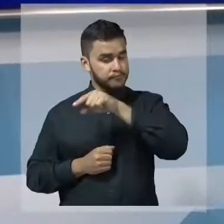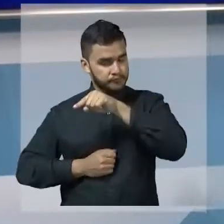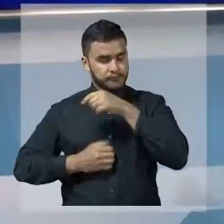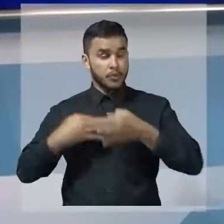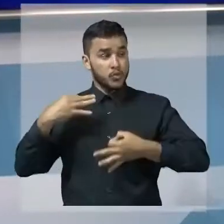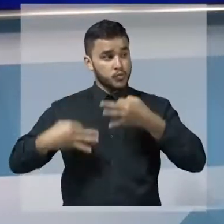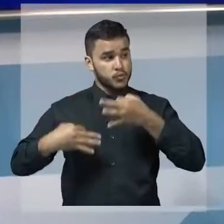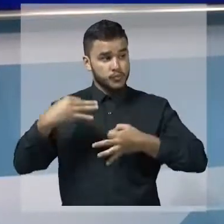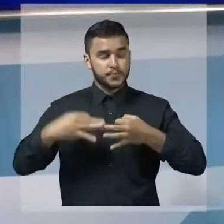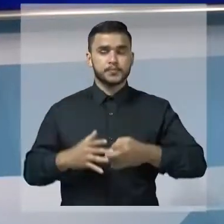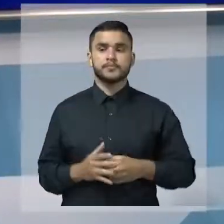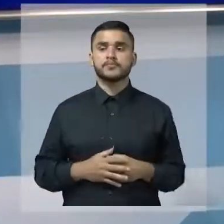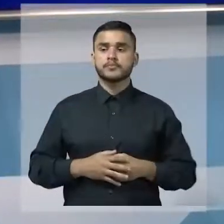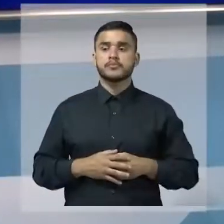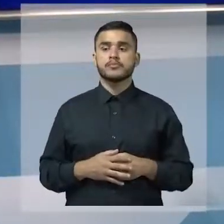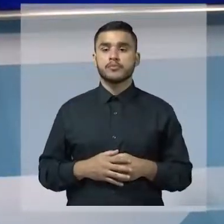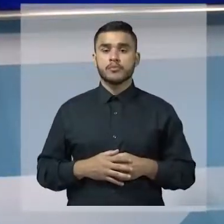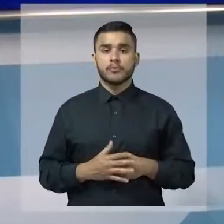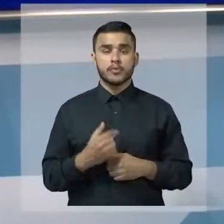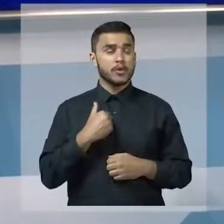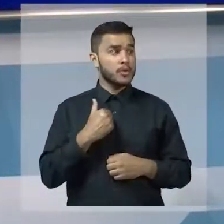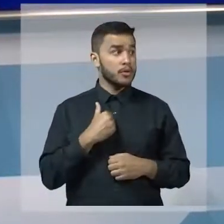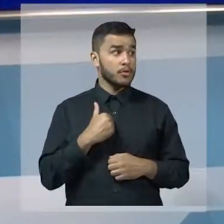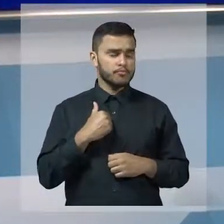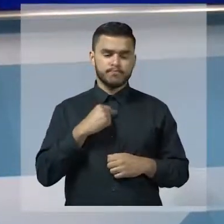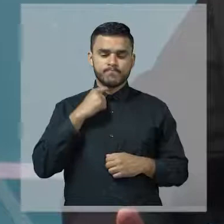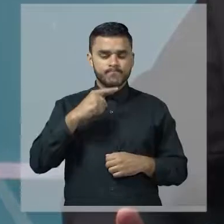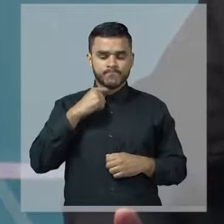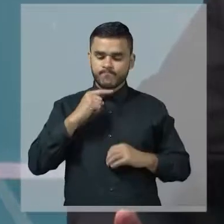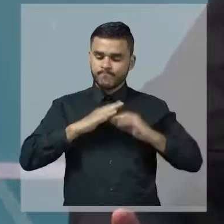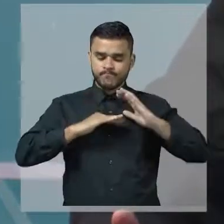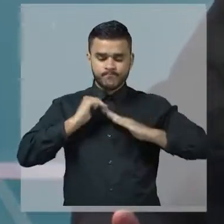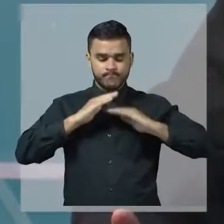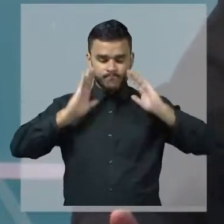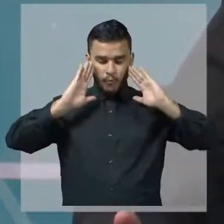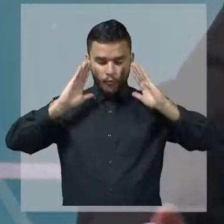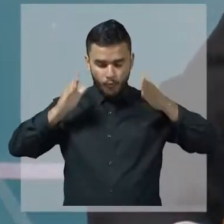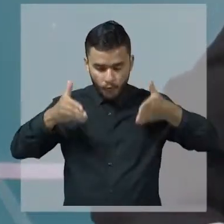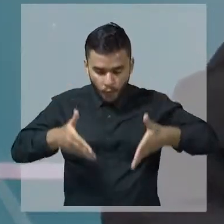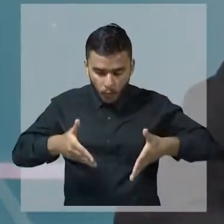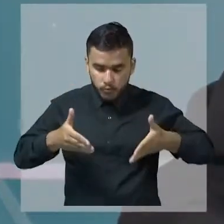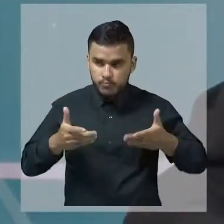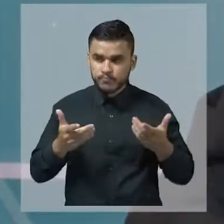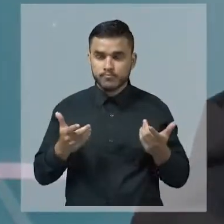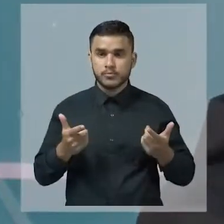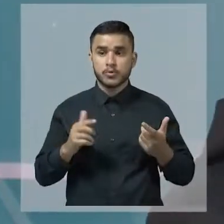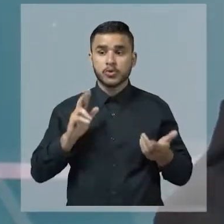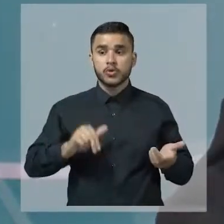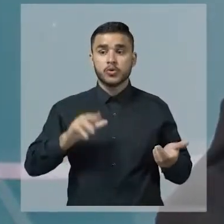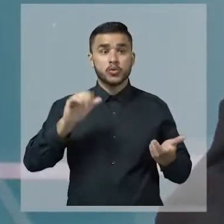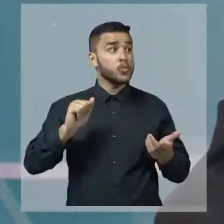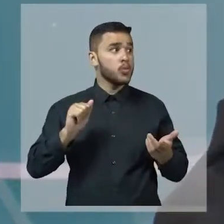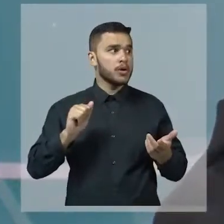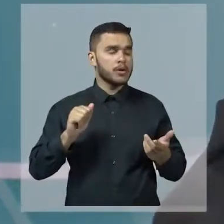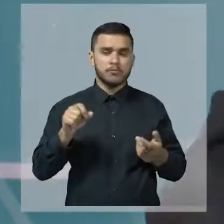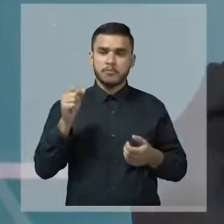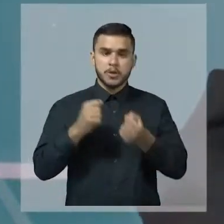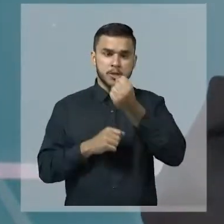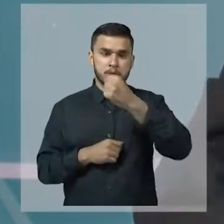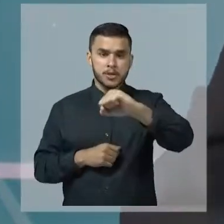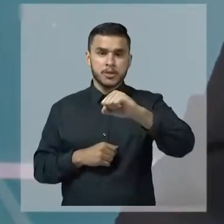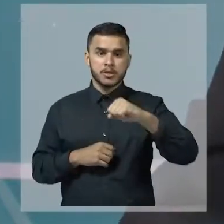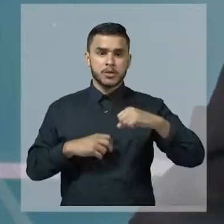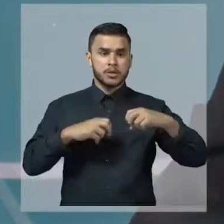júri. Eu sou absolutamente incompetente na matéria. Eu nunca fiz um tribunal de júri,